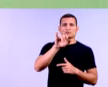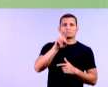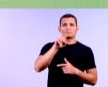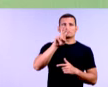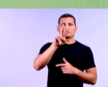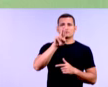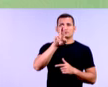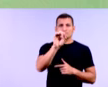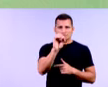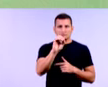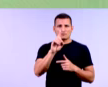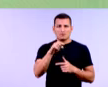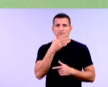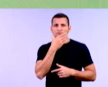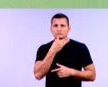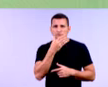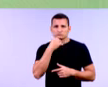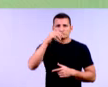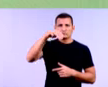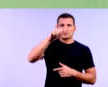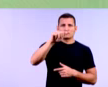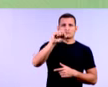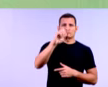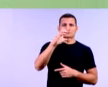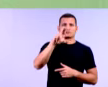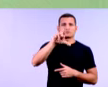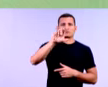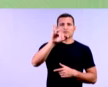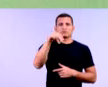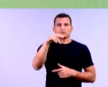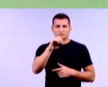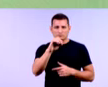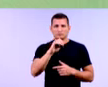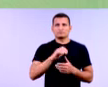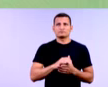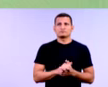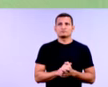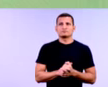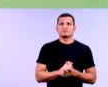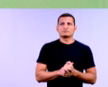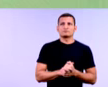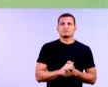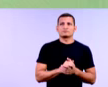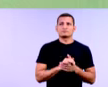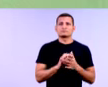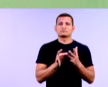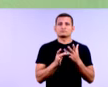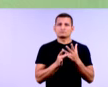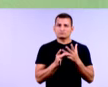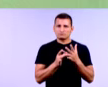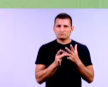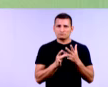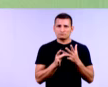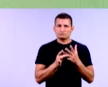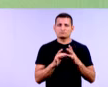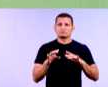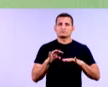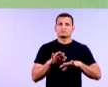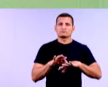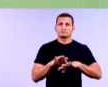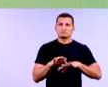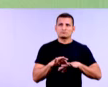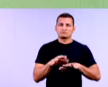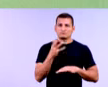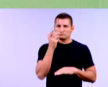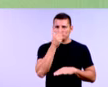masculino predomina. Livro e revista velhos. Aliança e anel bonito. Pode? Eu não estou dizendo que a aliança